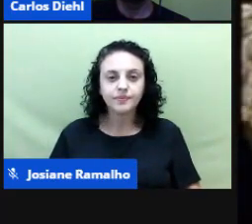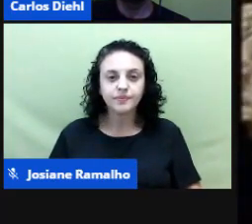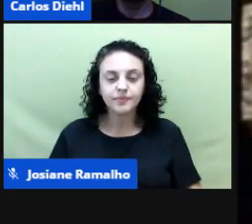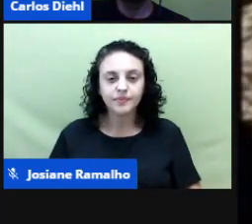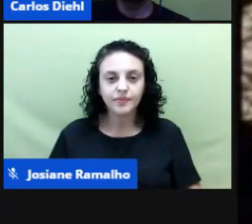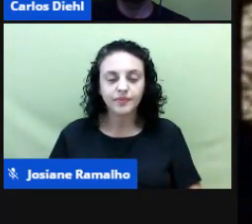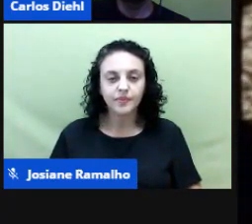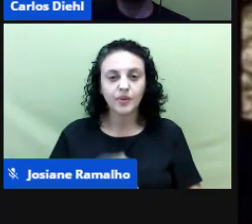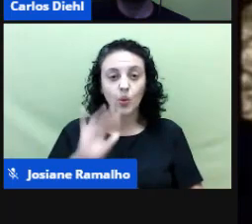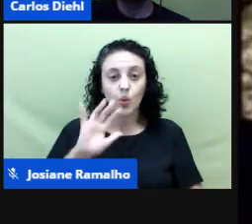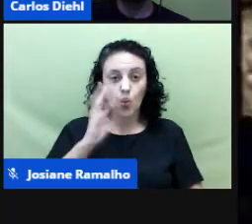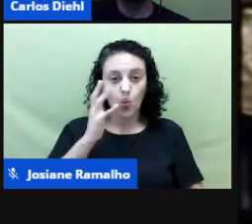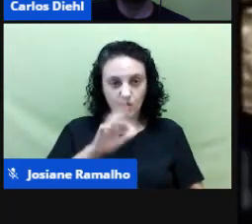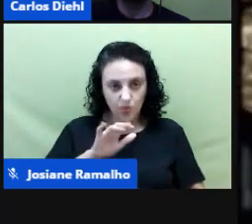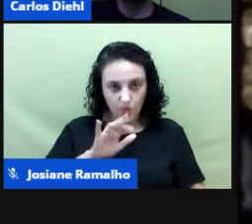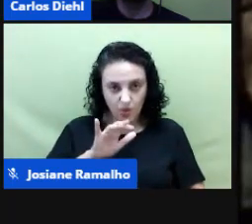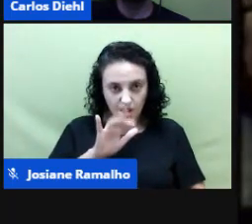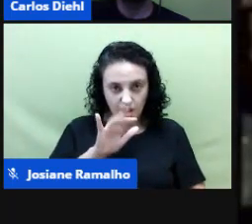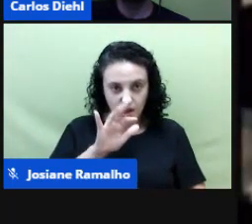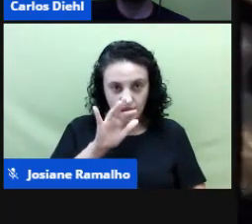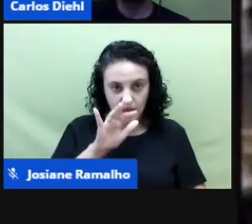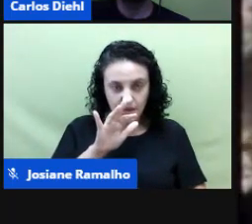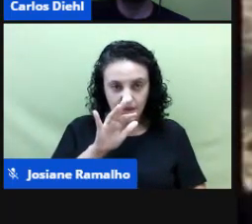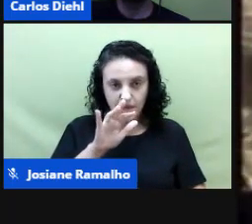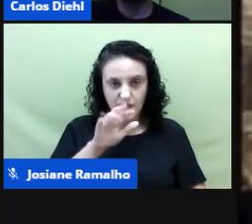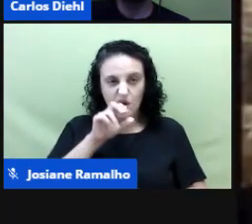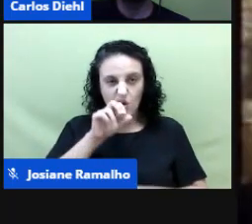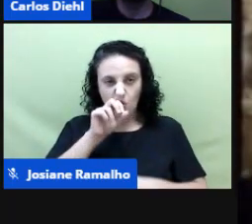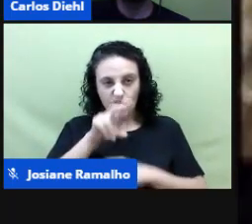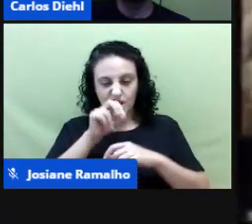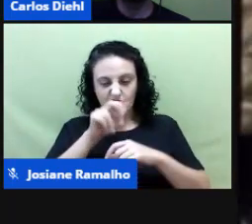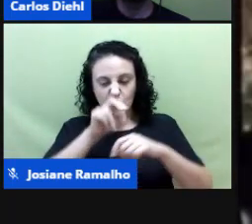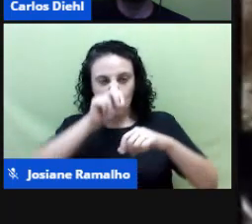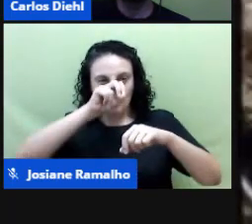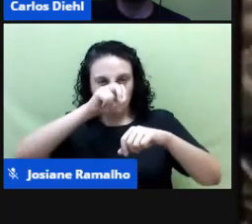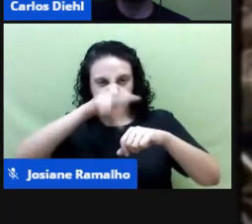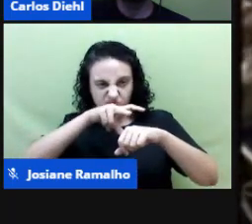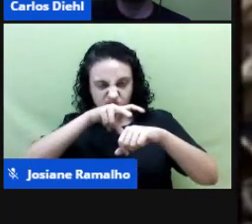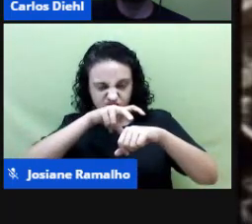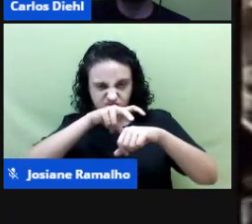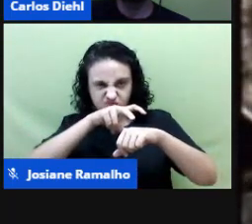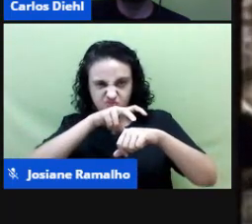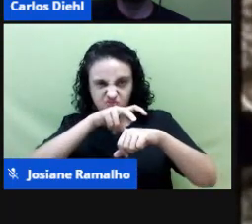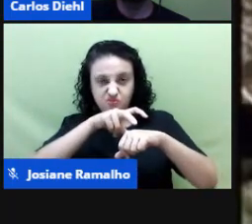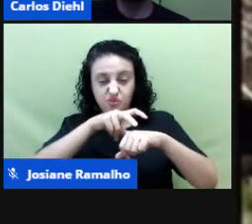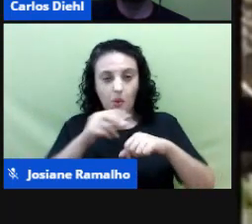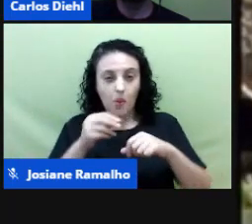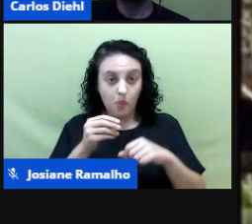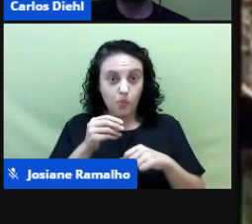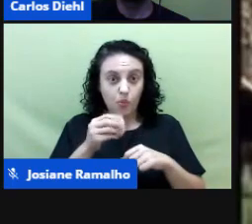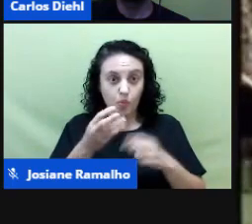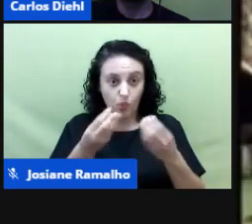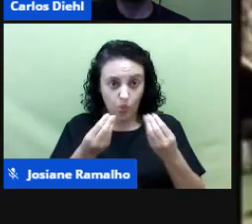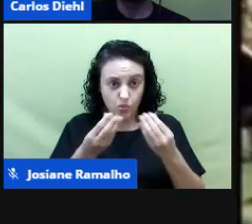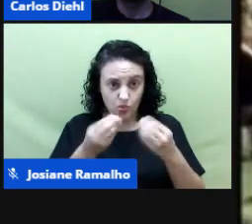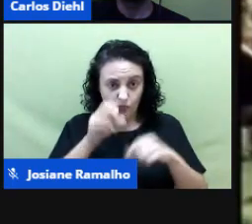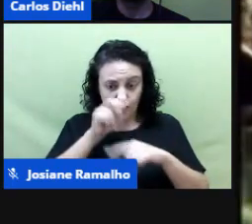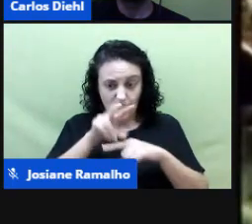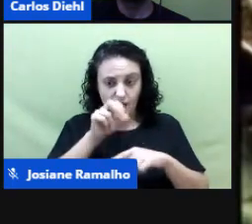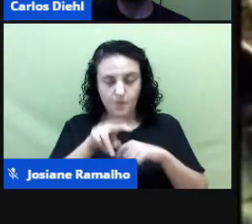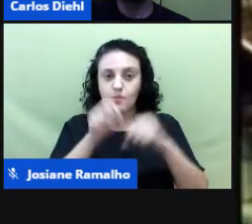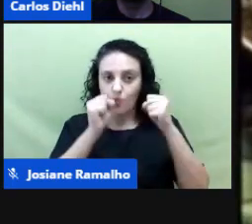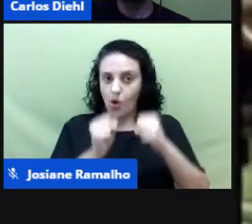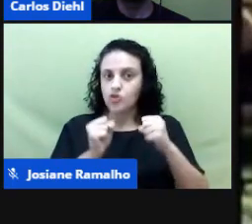Quando a aranha teia de funil decide liberar sua dosagem máxima, é capaz de matar um humano. E essa